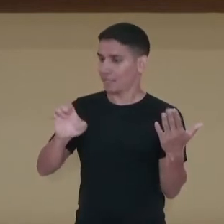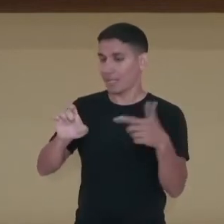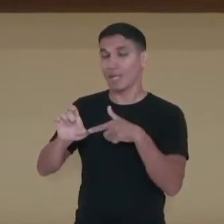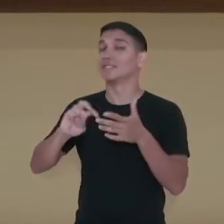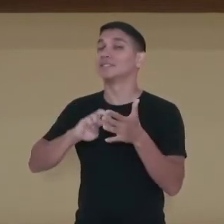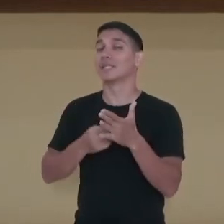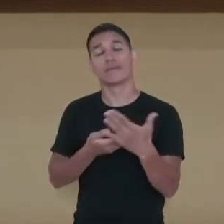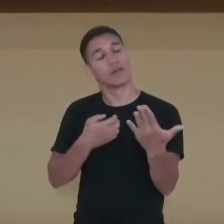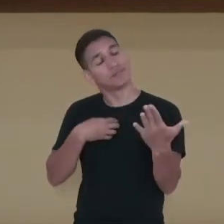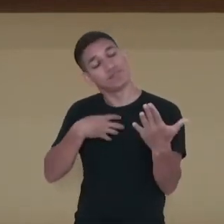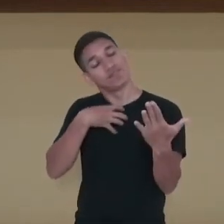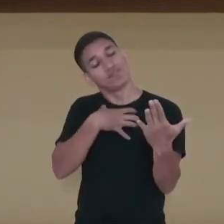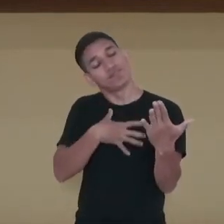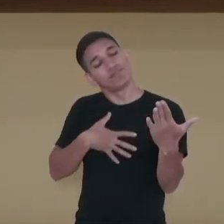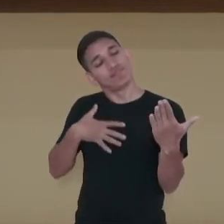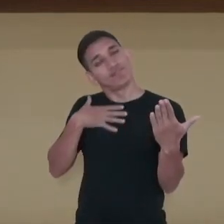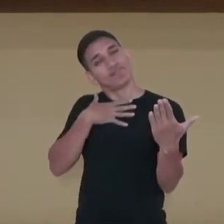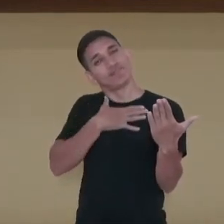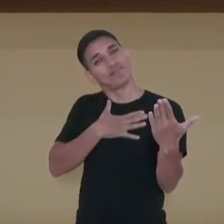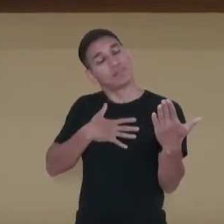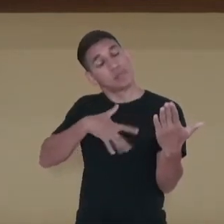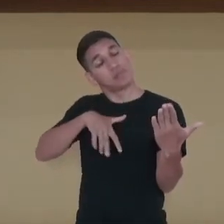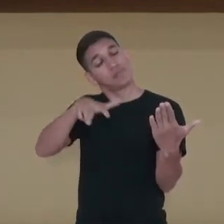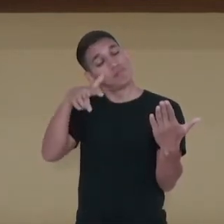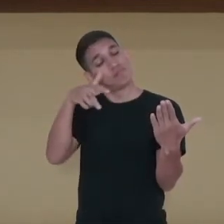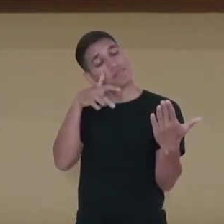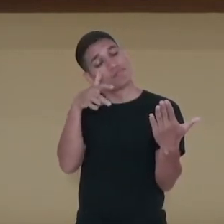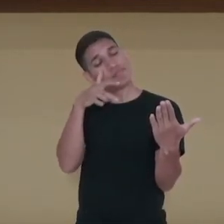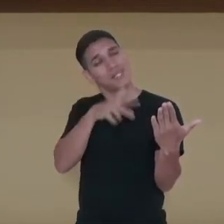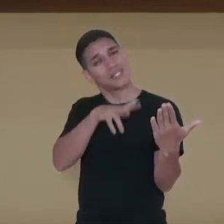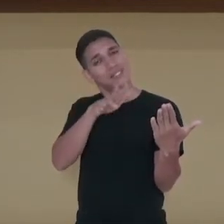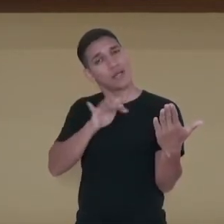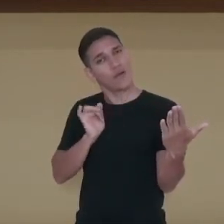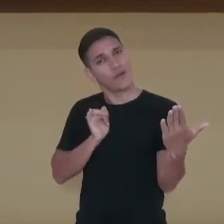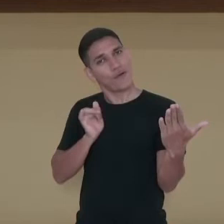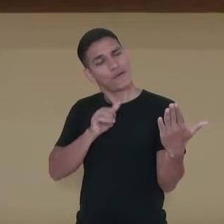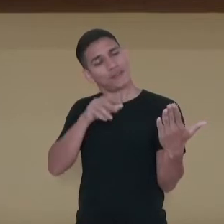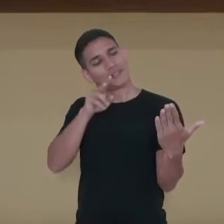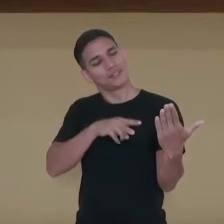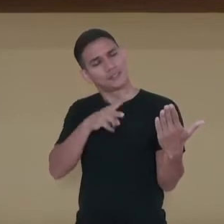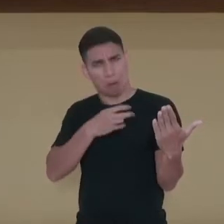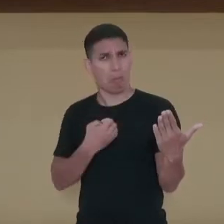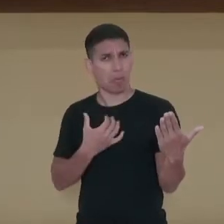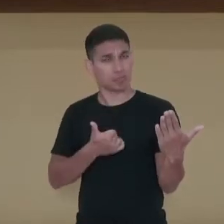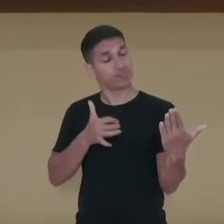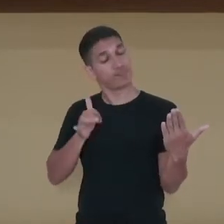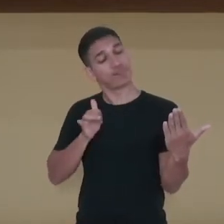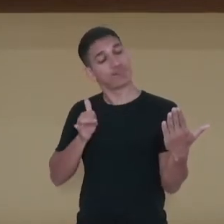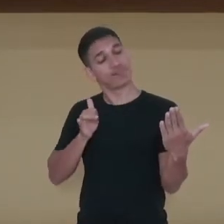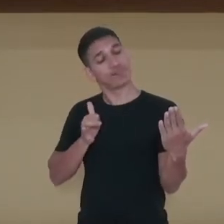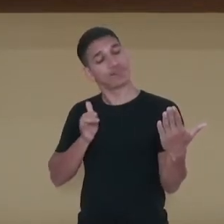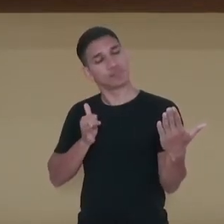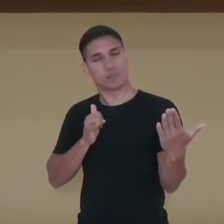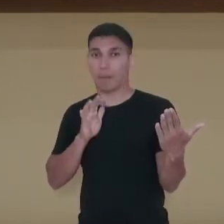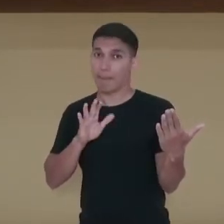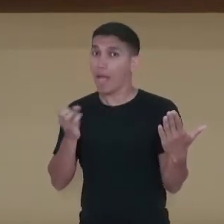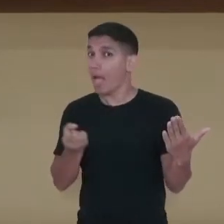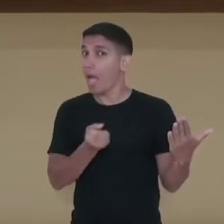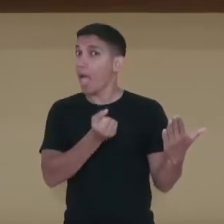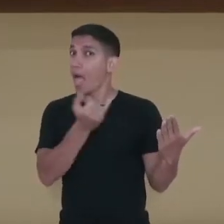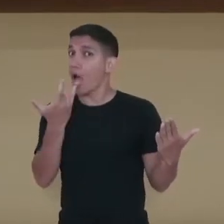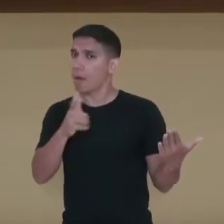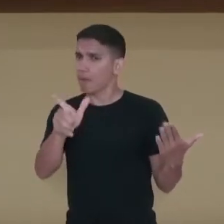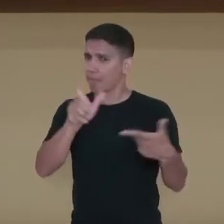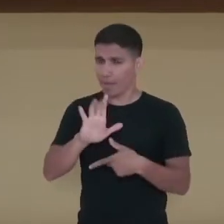lendo. Estava prazeroso para ele, estava cômodo, né? Estava ajeitado. Mas aí tem palavras que nos levam